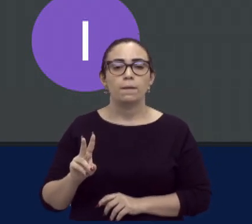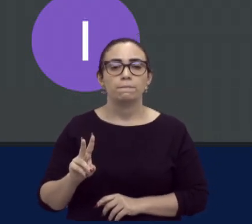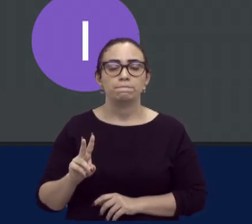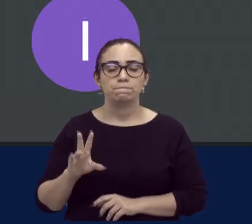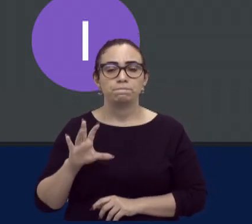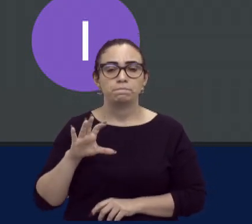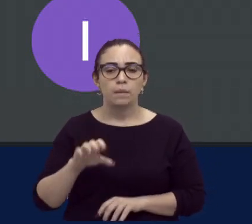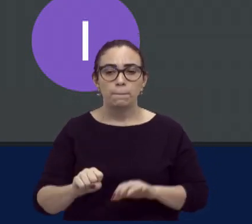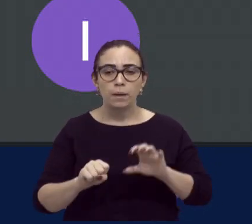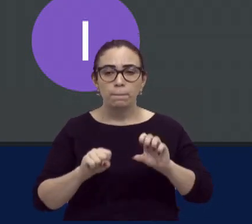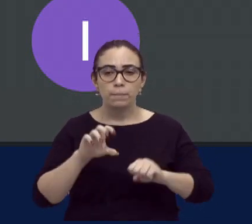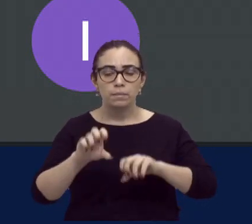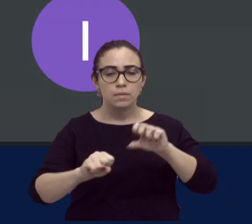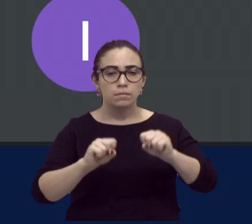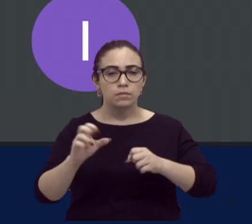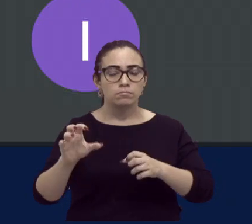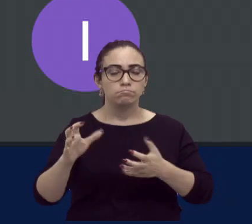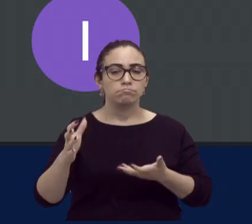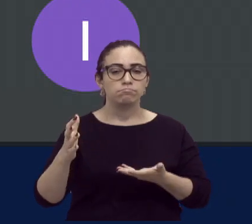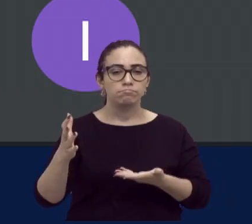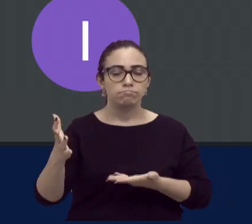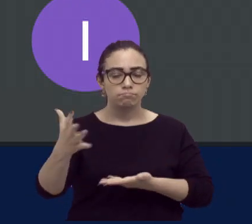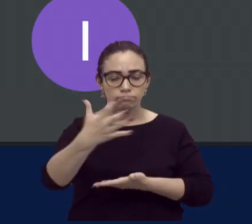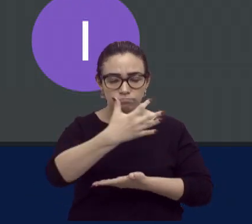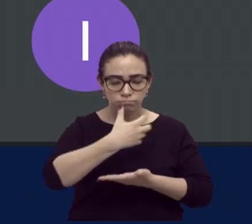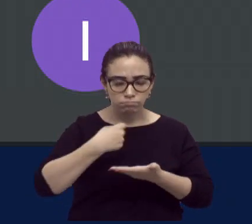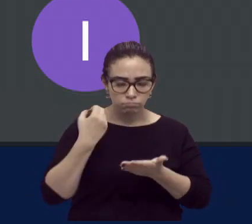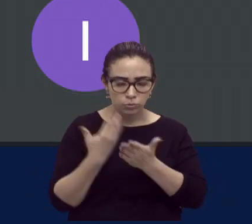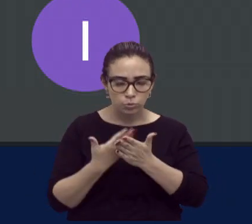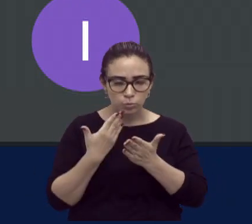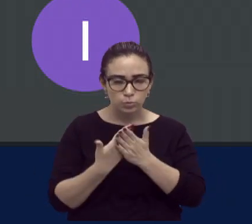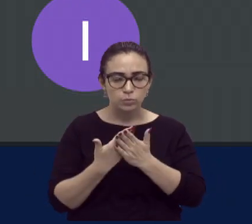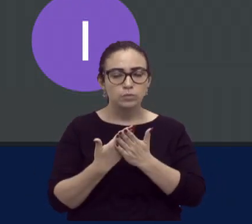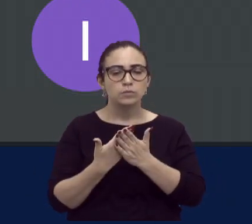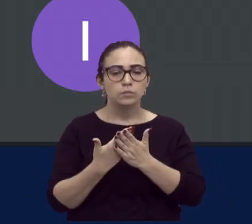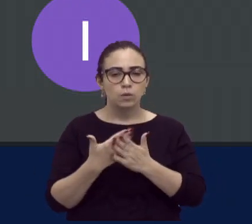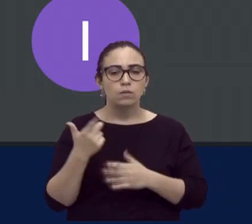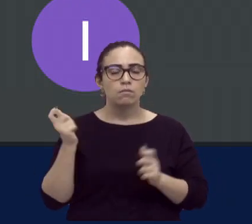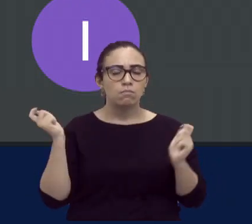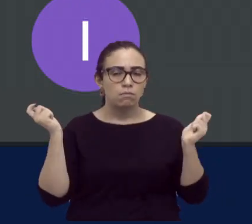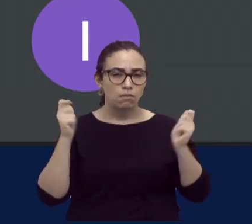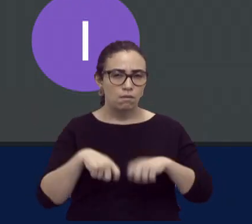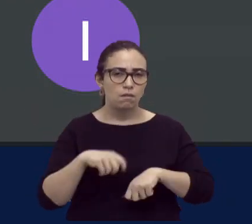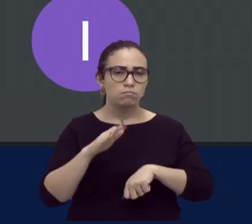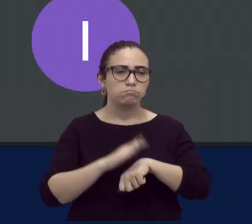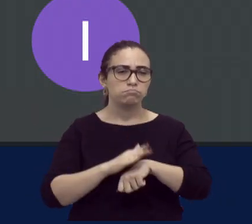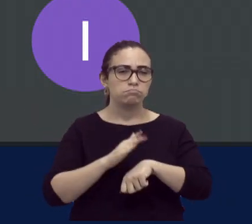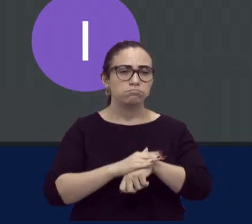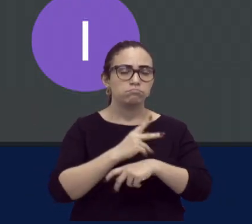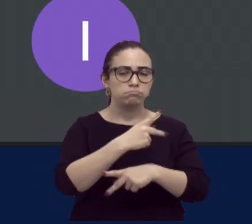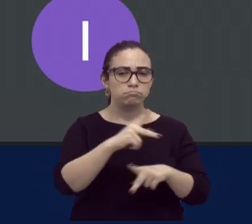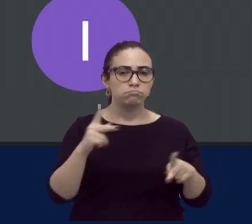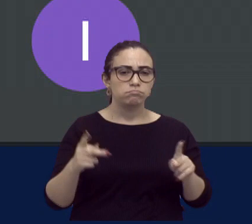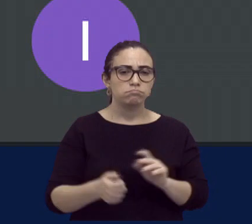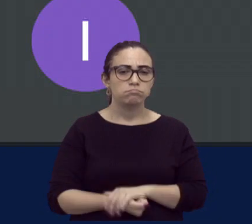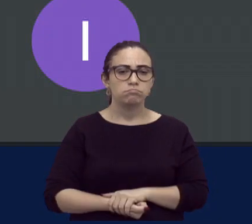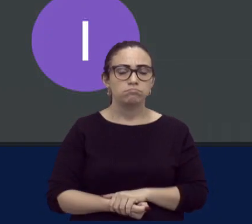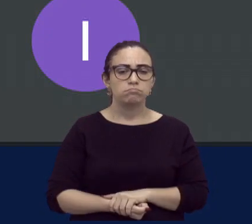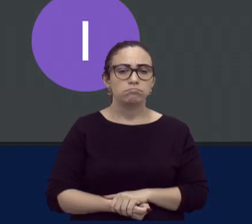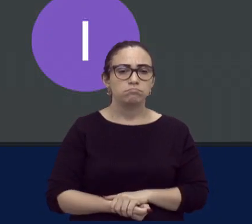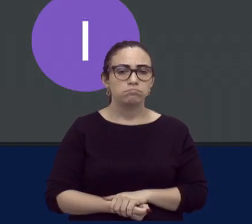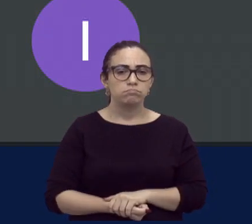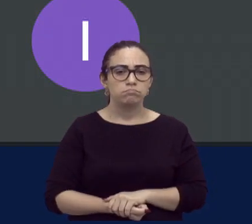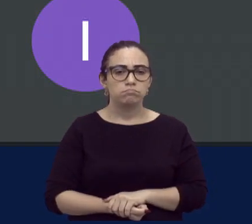apropria e realmente vivencia, a gente entende que é possível. Não quer dizer que a gente não vai